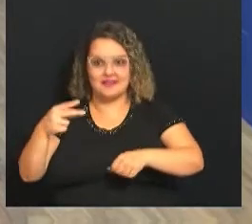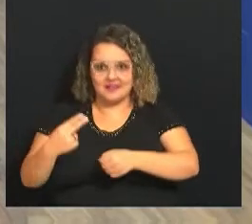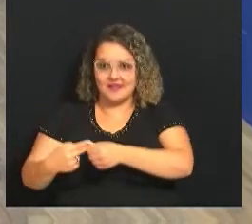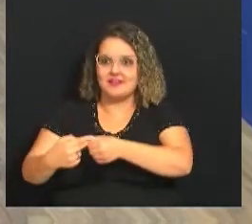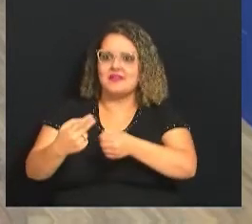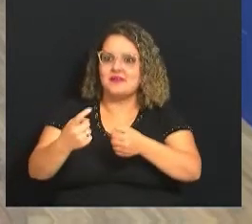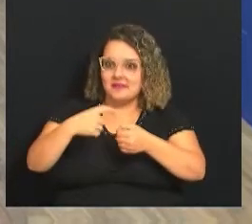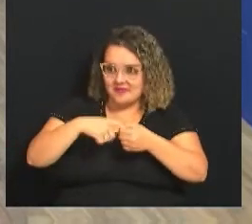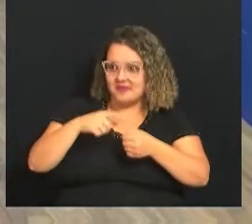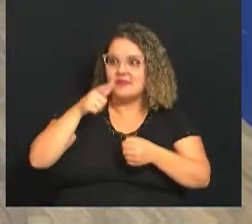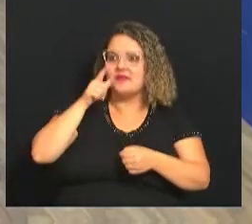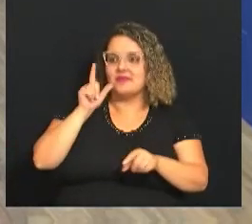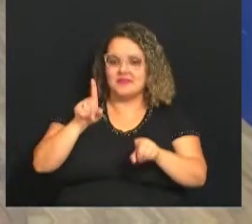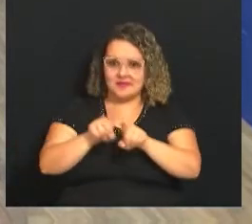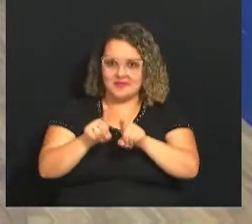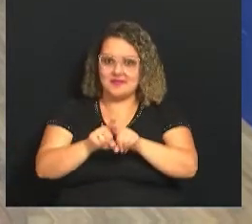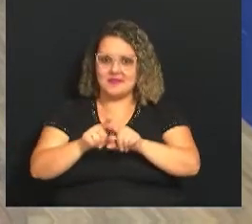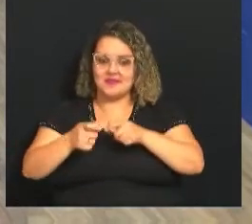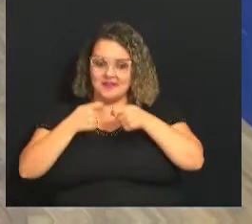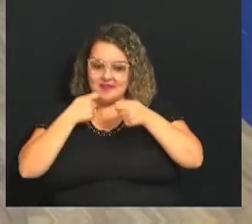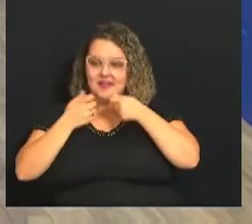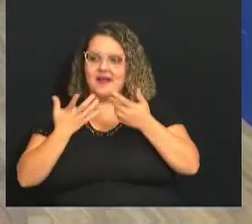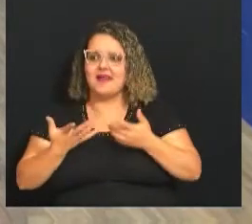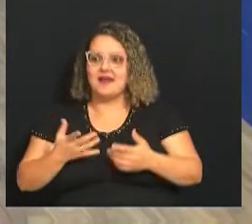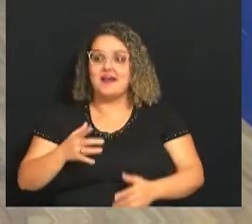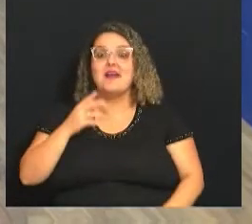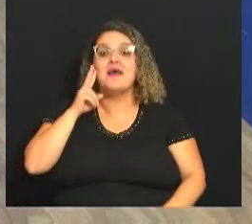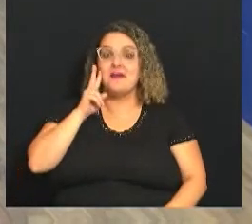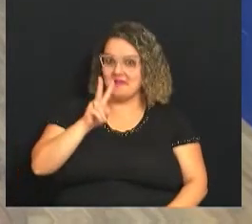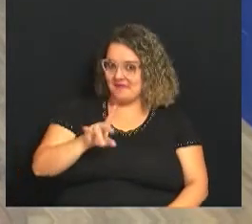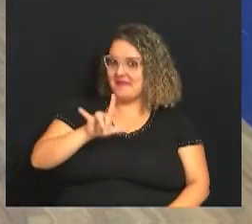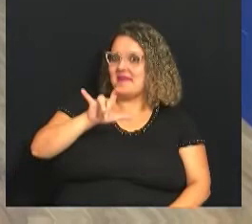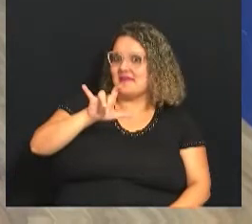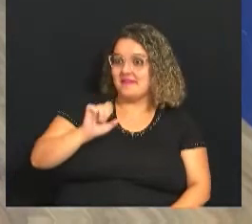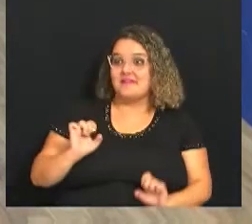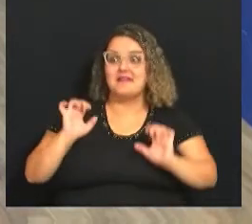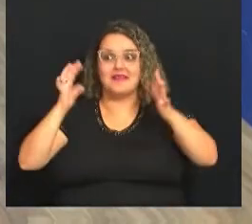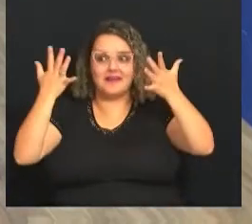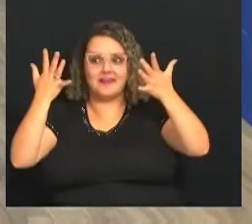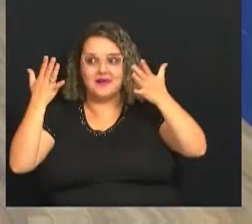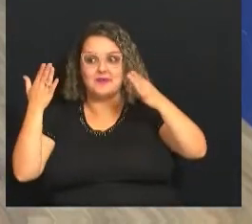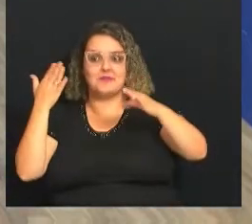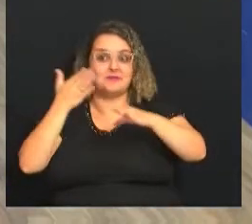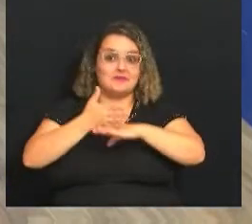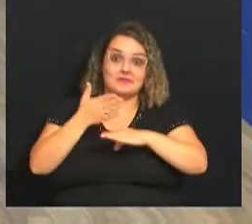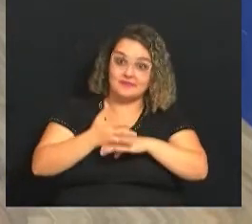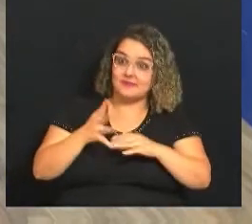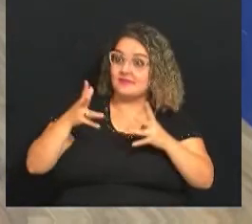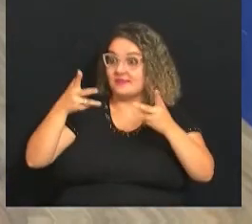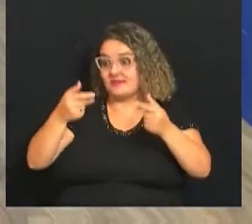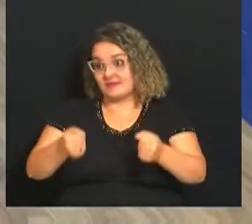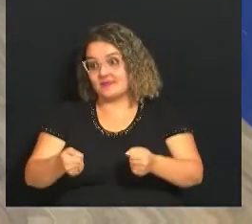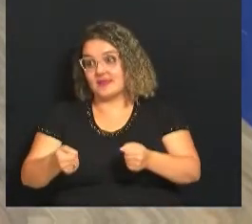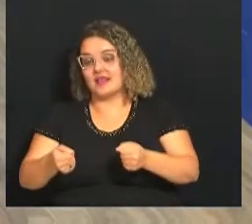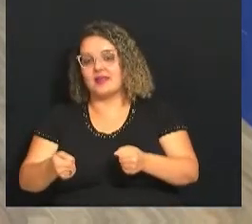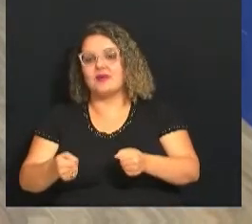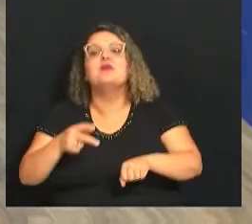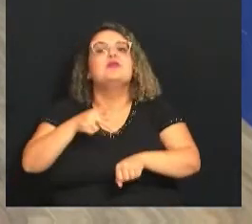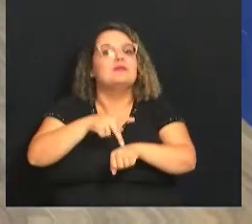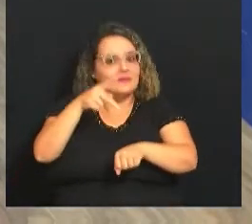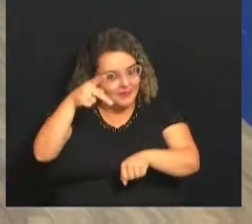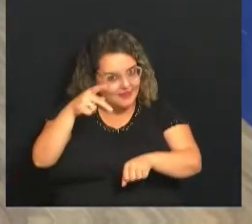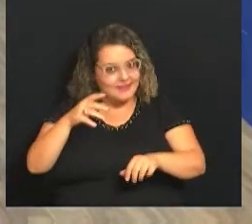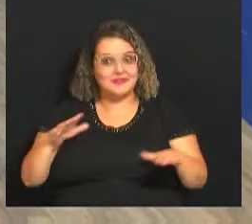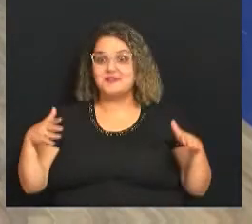ontem também, né, Mina? Eu bem conferi no Instagram dela fazendo essa festa, não participou da calorada como graduanda, mas como pós-graduanda tá